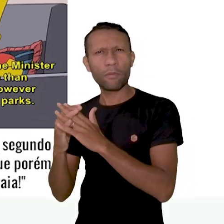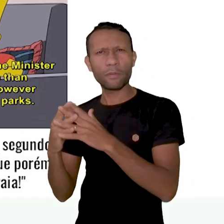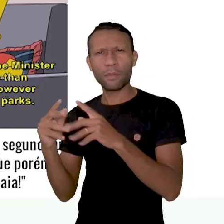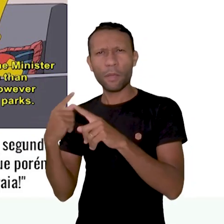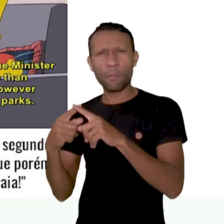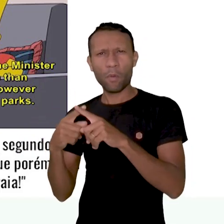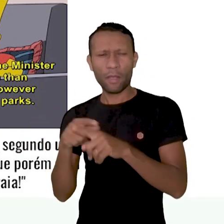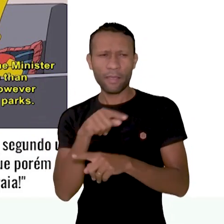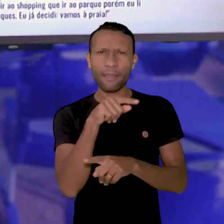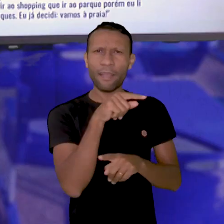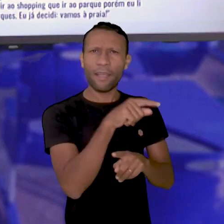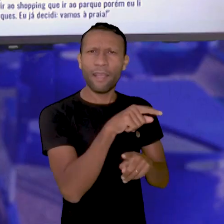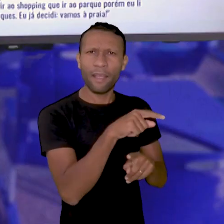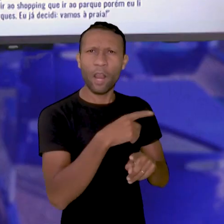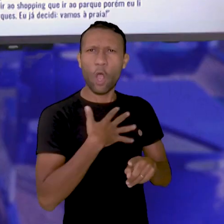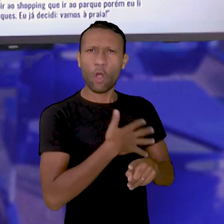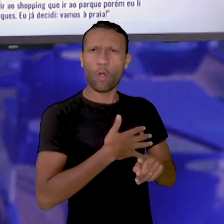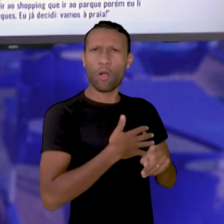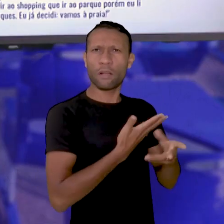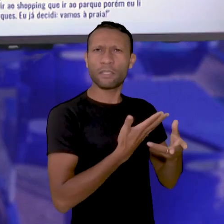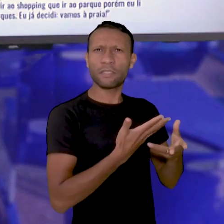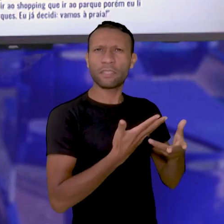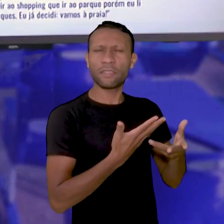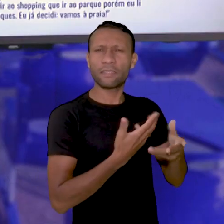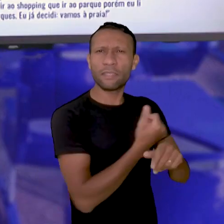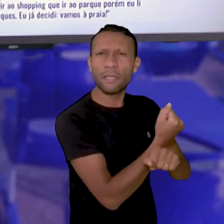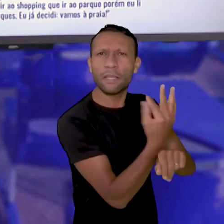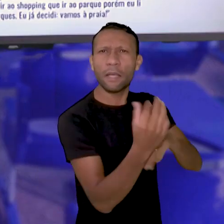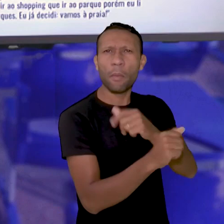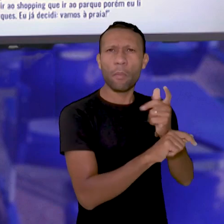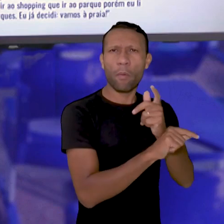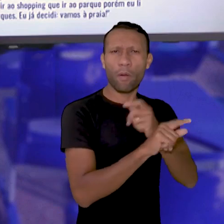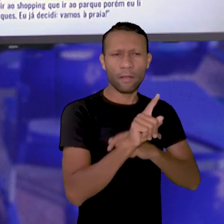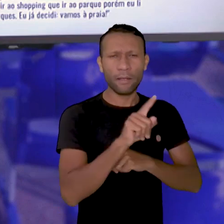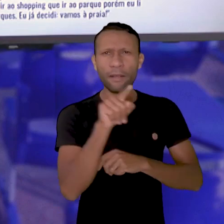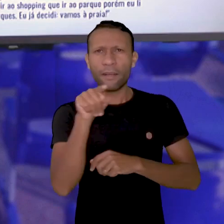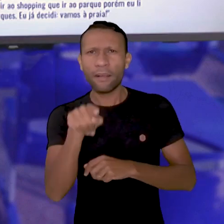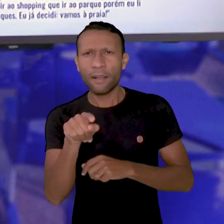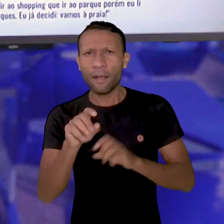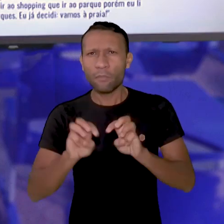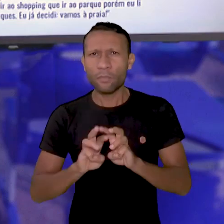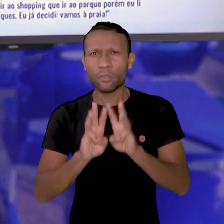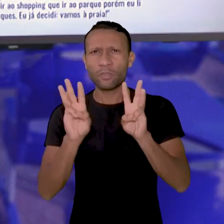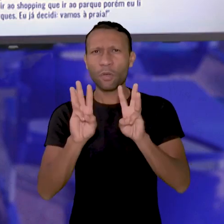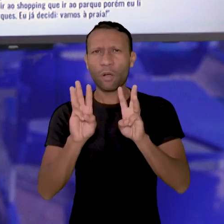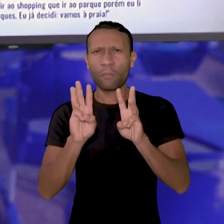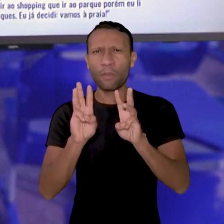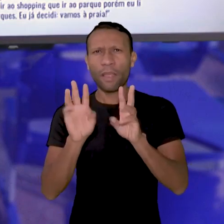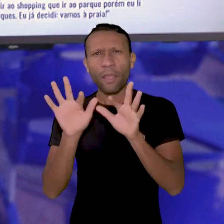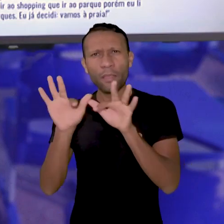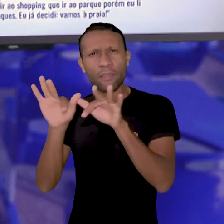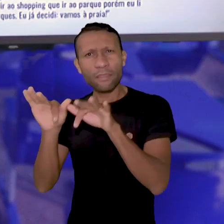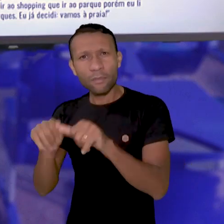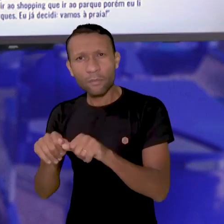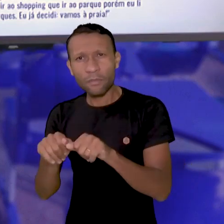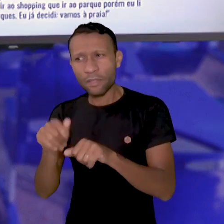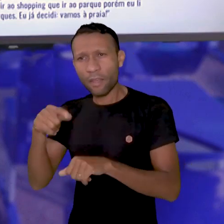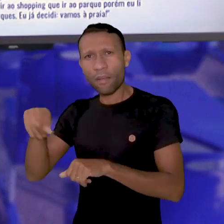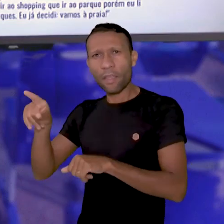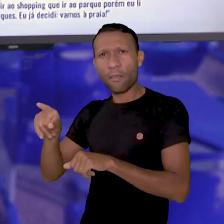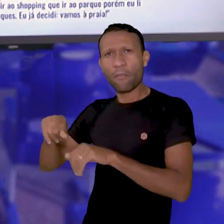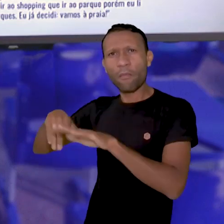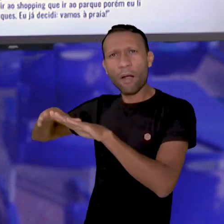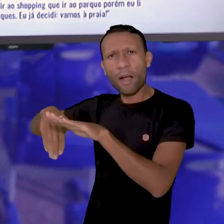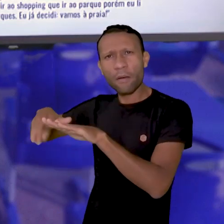no parque, aí levantou a hipótese do shopping, depois do parque de novo, e acabou dizendo, finalizando a fala dele